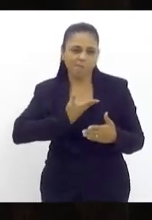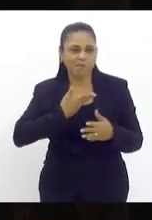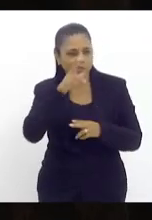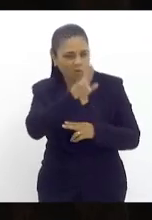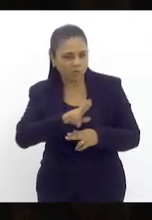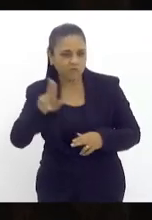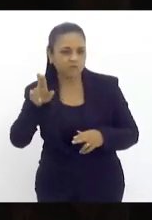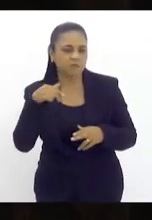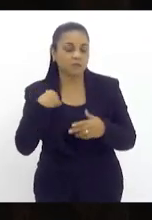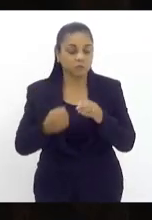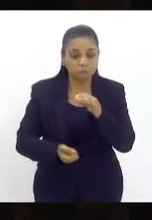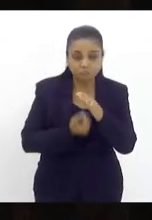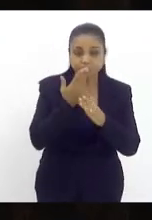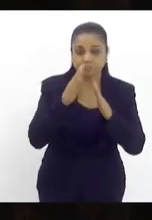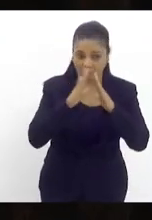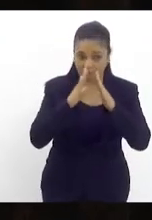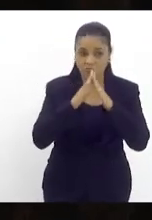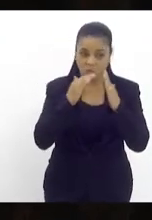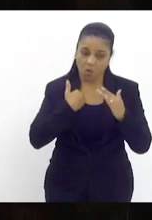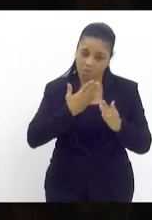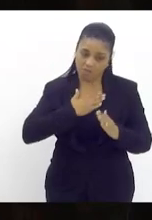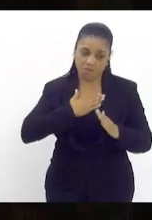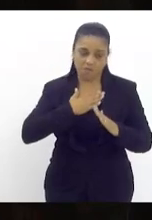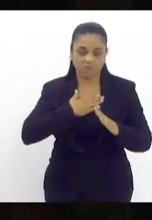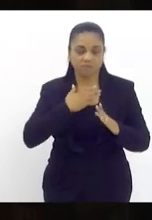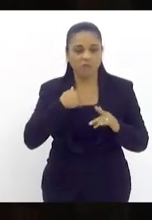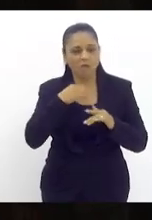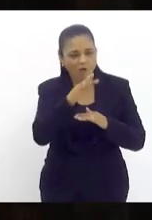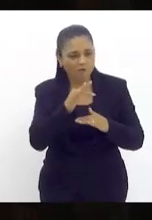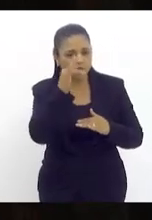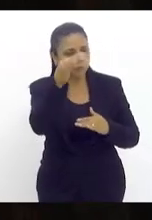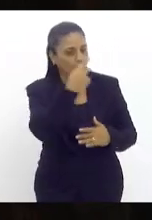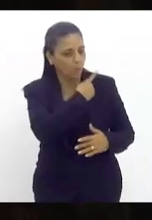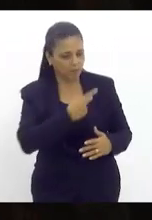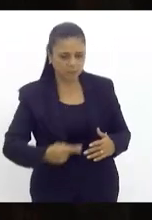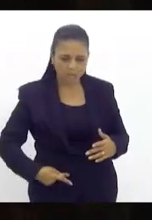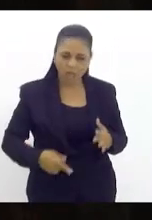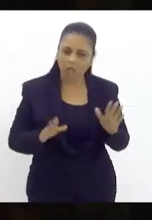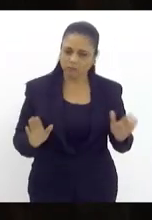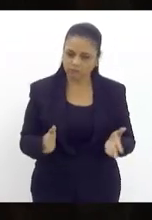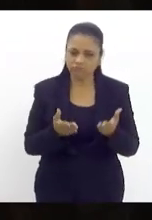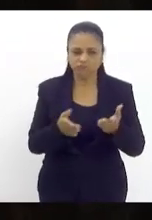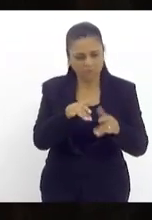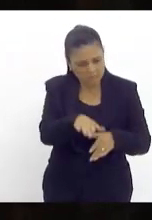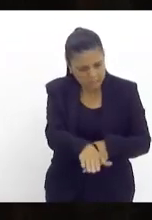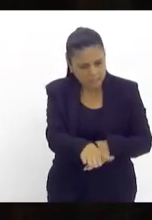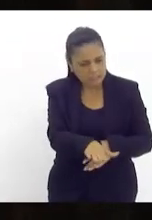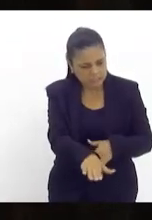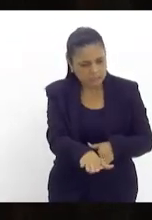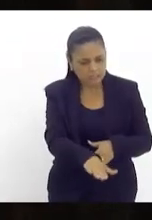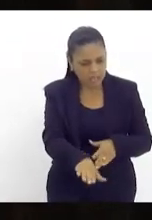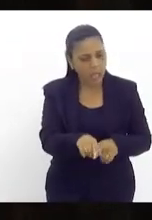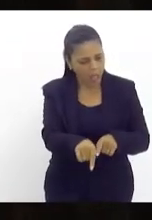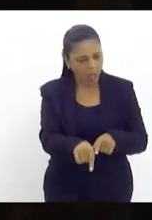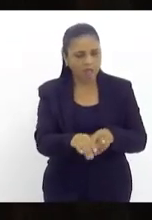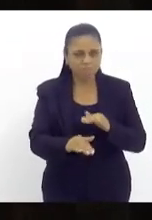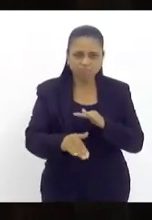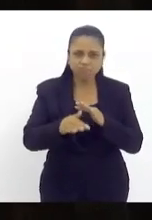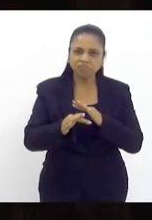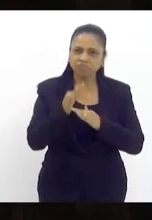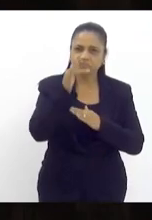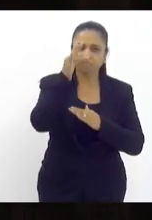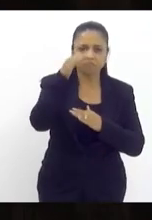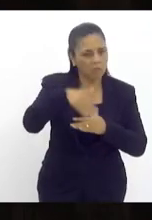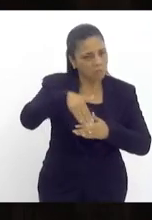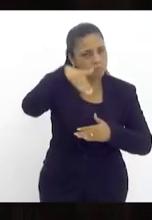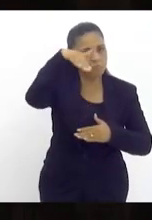Sul. Eu sempre olhava e falava assim, bom, aqui está um futuro presidente. Né? Essa criancinha que está aqui, ela pode ser, ela pode fazer